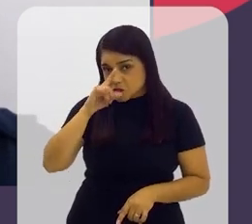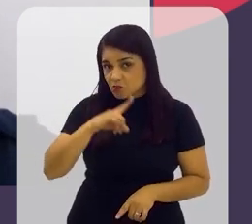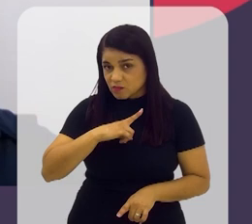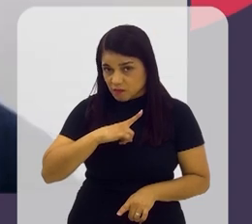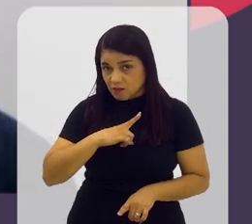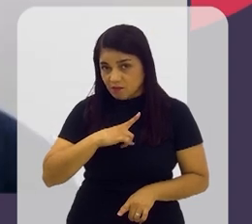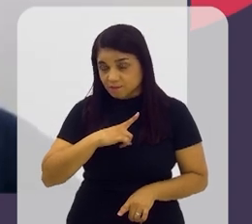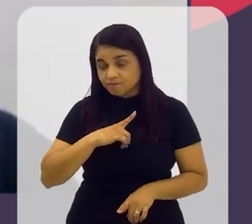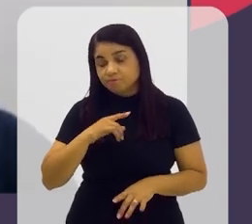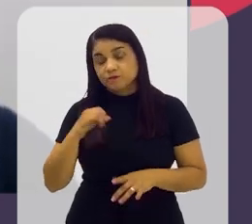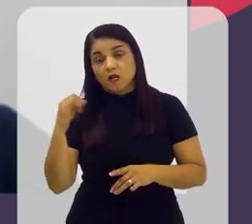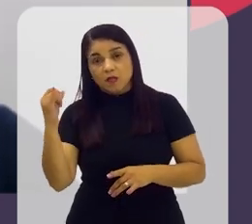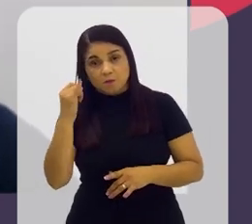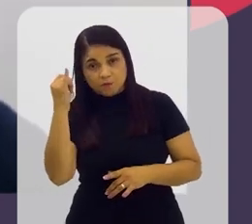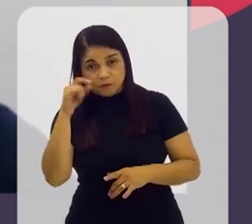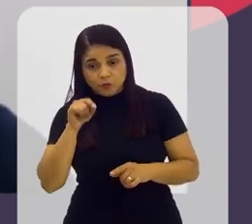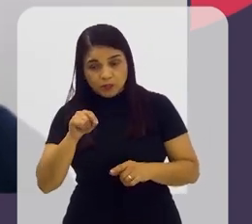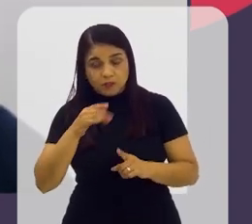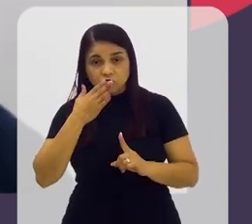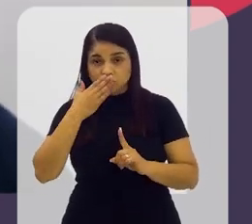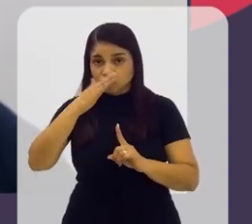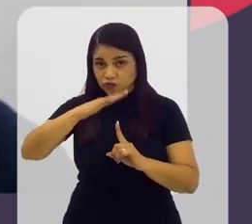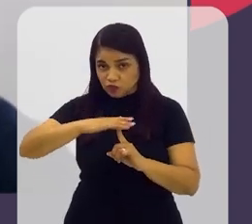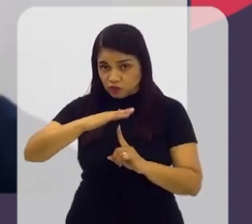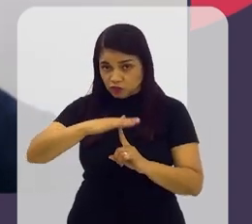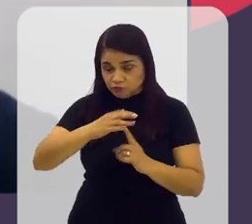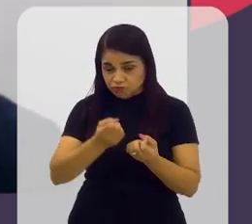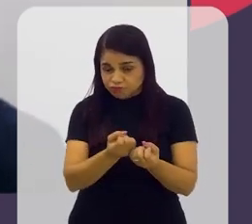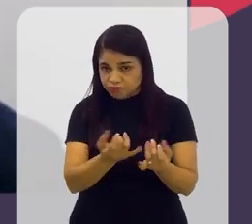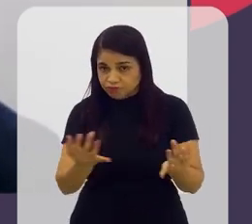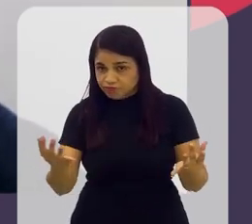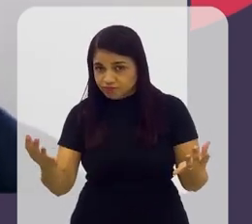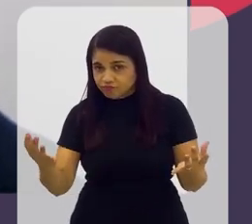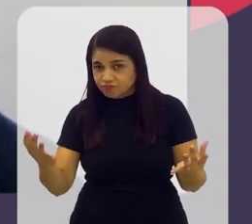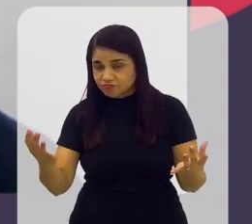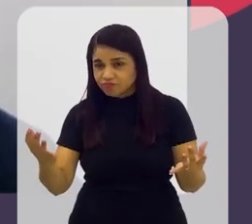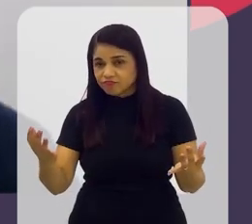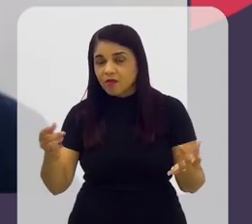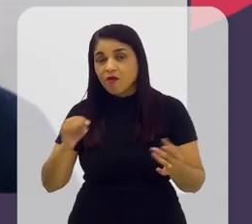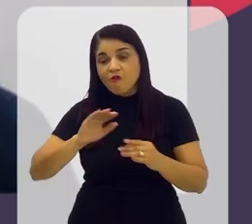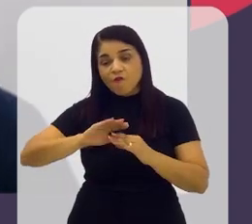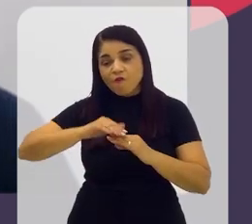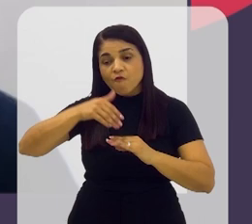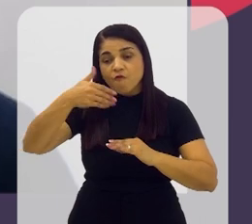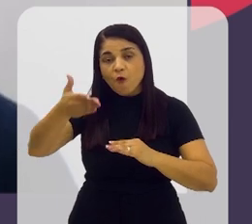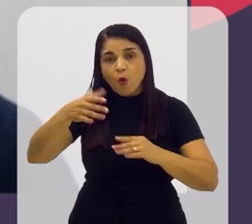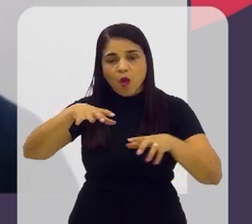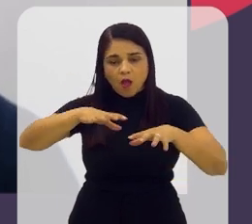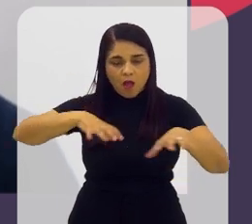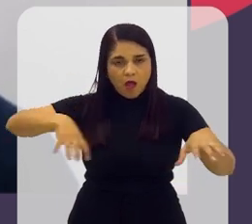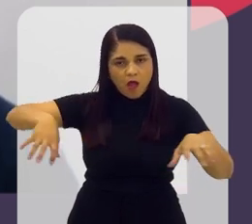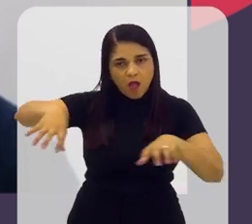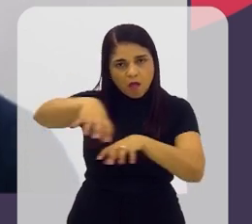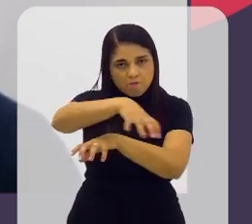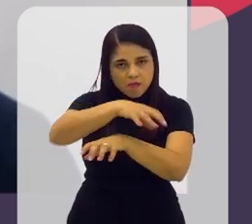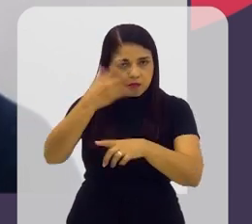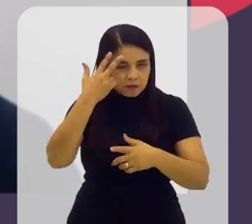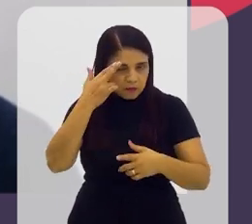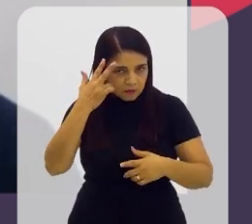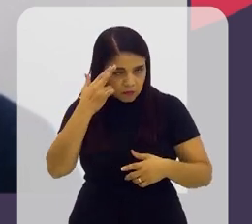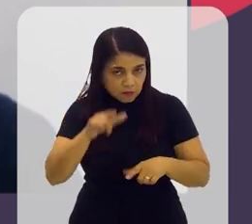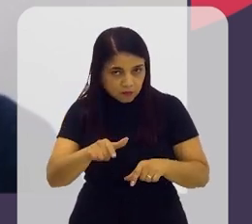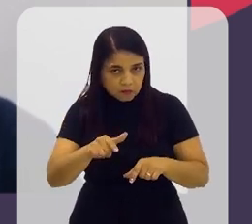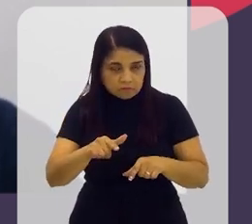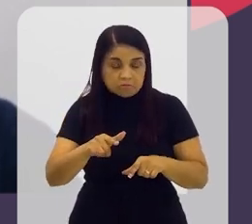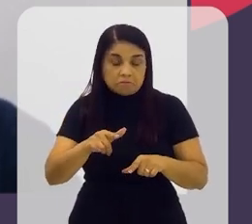porque é importante diferenciar que tem espécies que elas são exóticas, né? Que elas estão ocorrendo fora do seu ambiente natural, mas